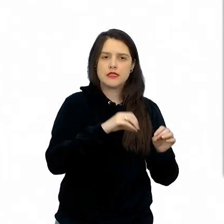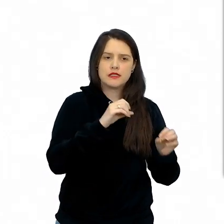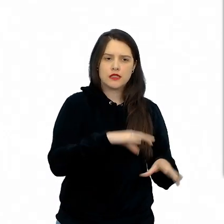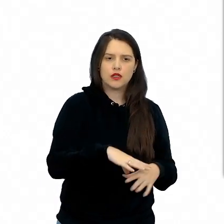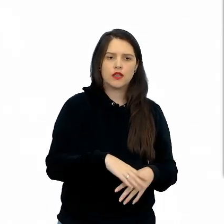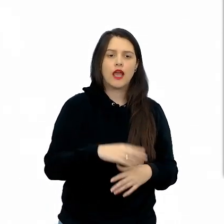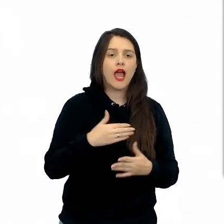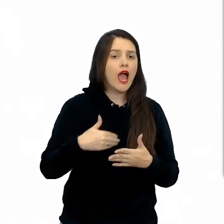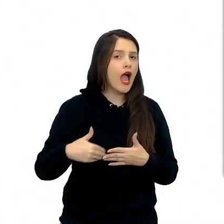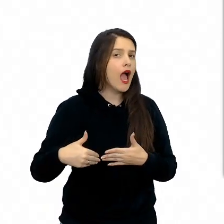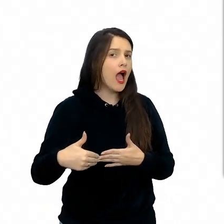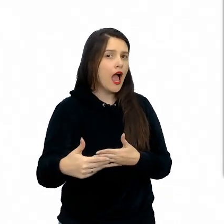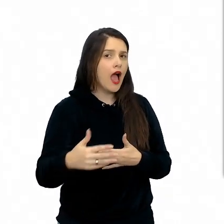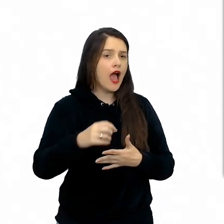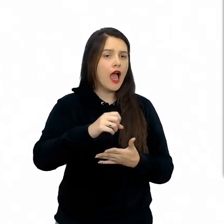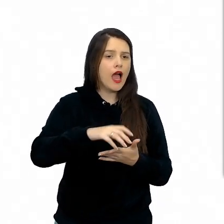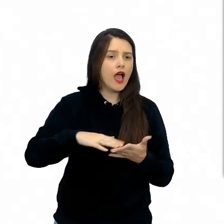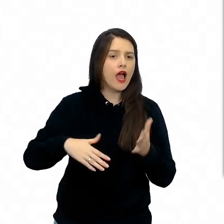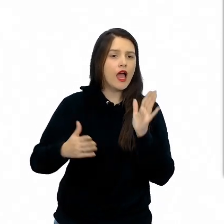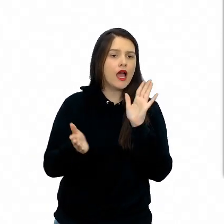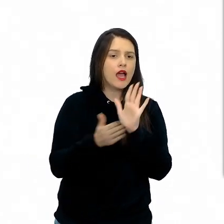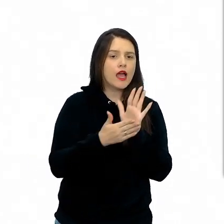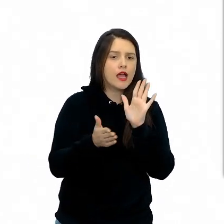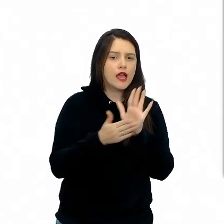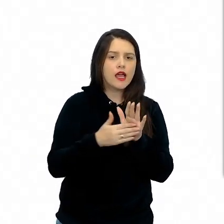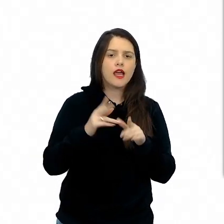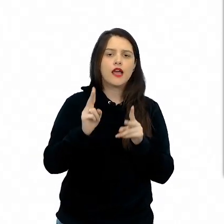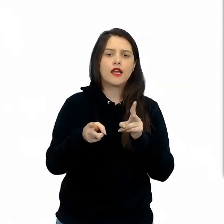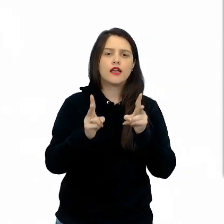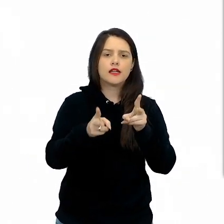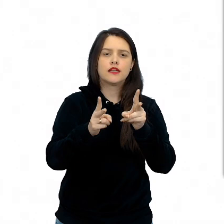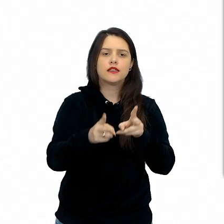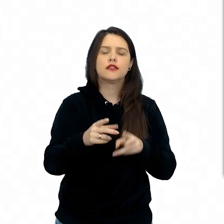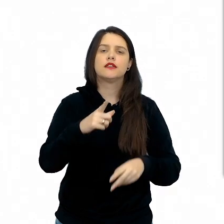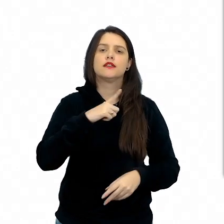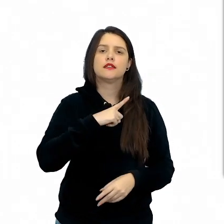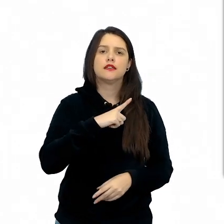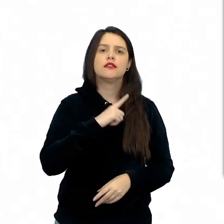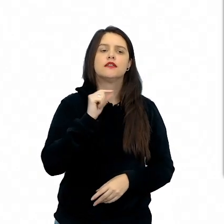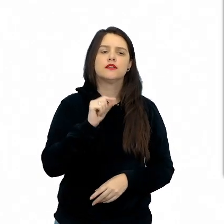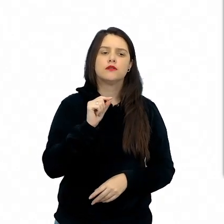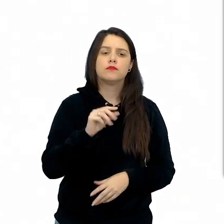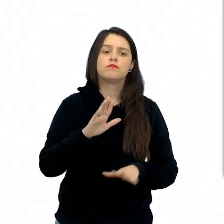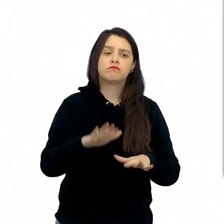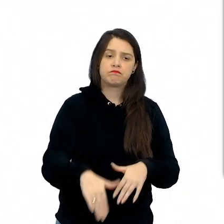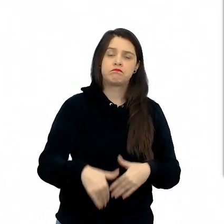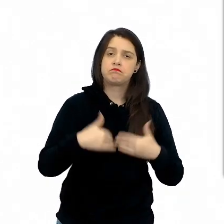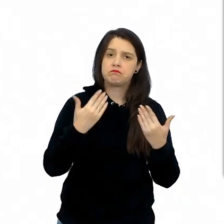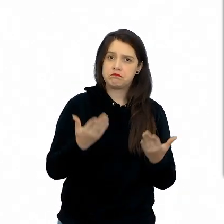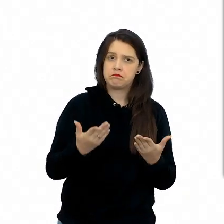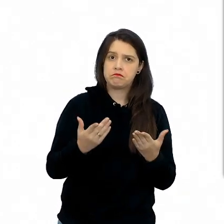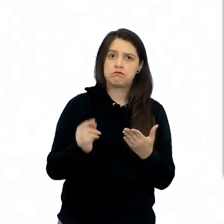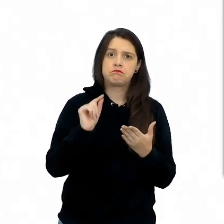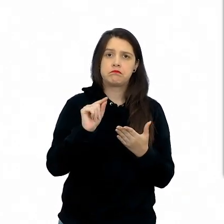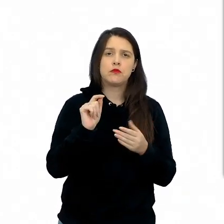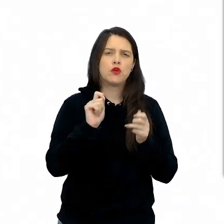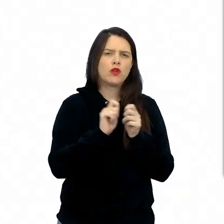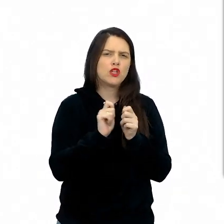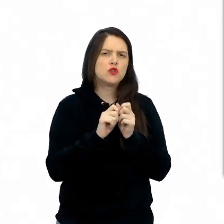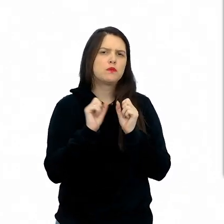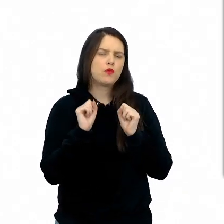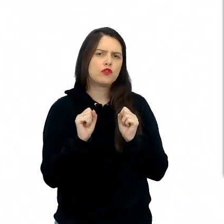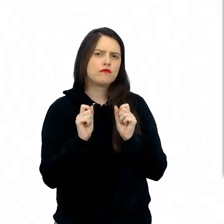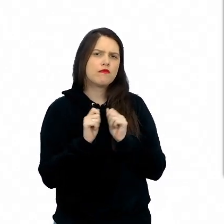a partir das atividades propostas pela sequência de atividade 6. Então, o que a gente pode